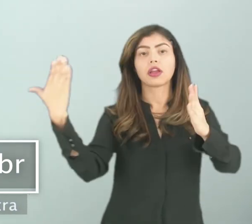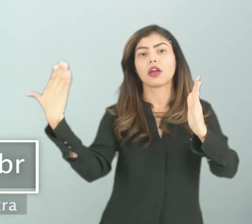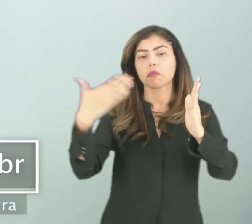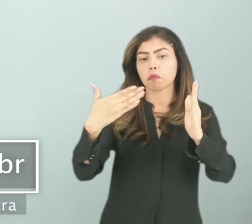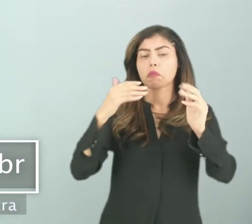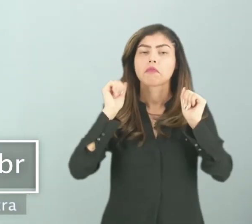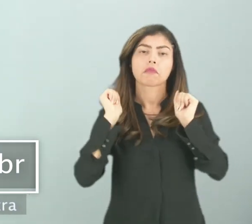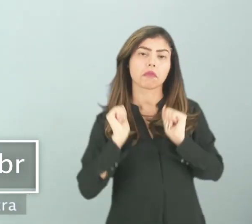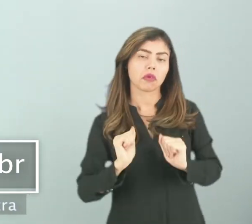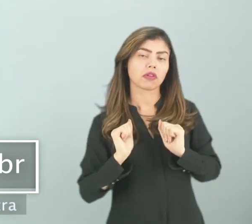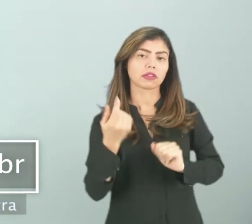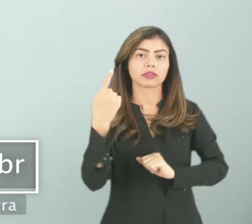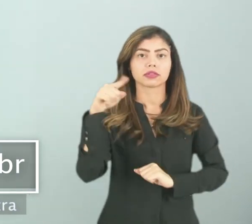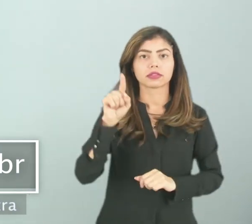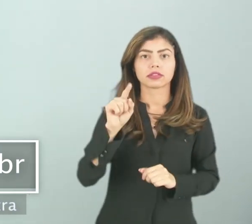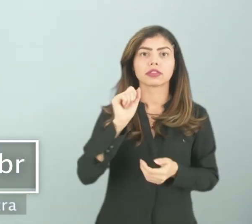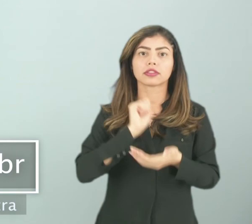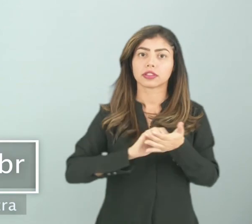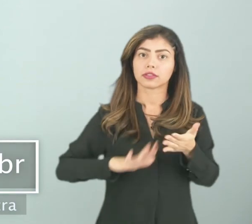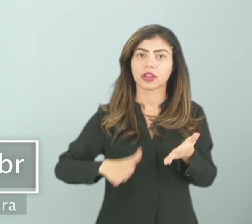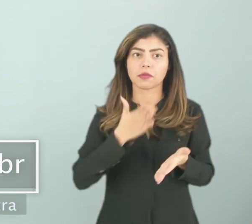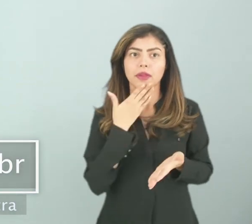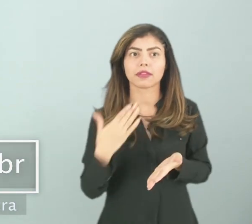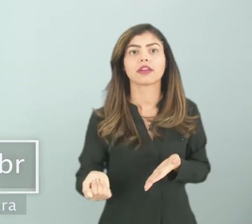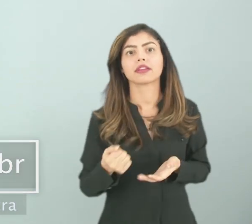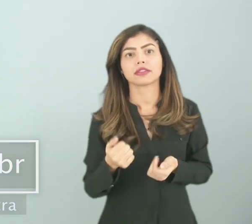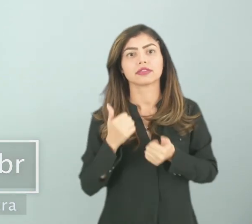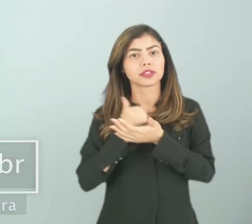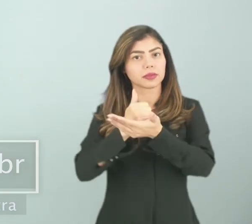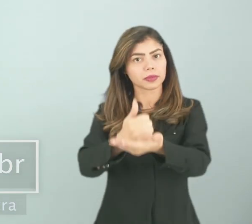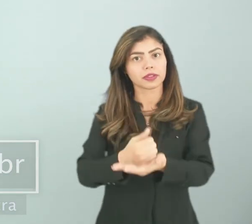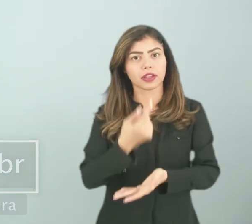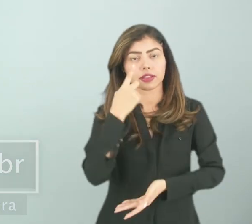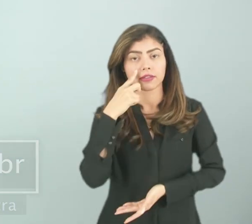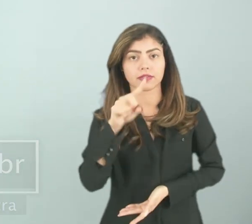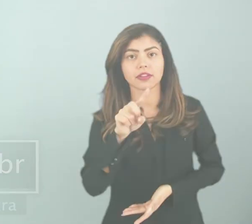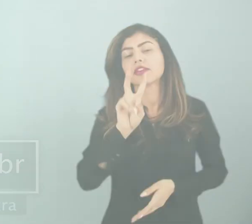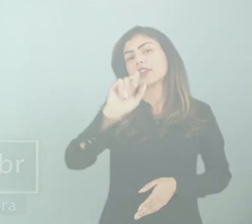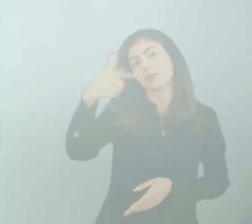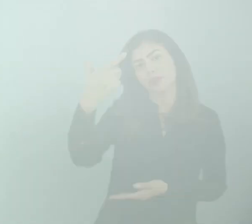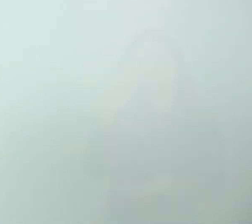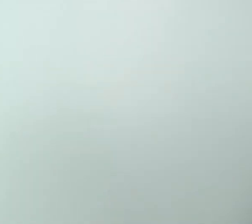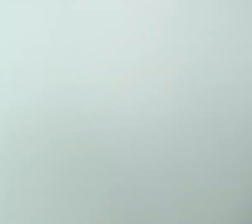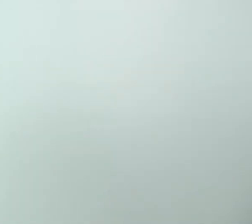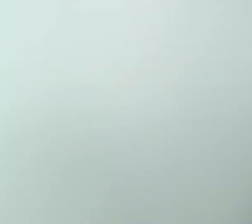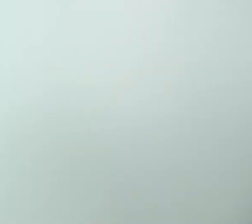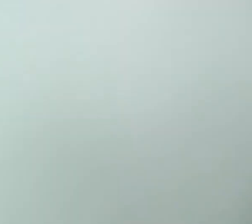aprimorar os seus conhecimentos com as nossas atividades de apoio. Certinho? Te vejo na próxima aula.